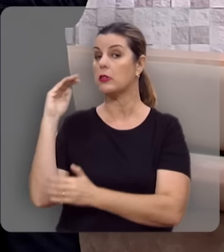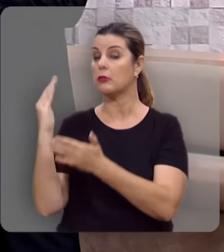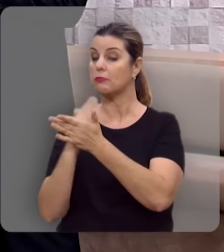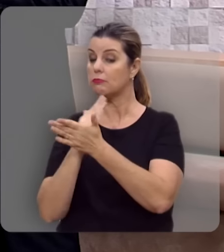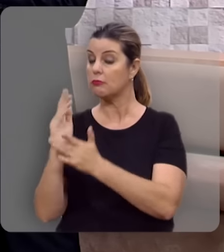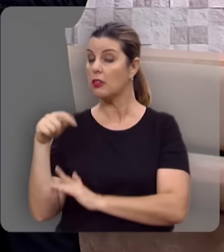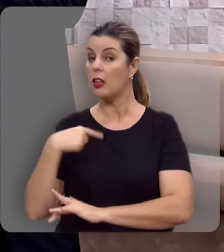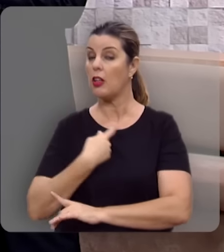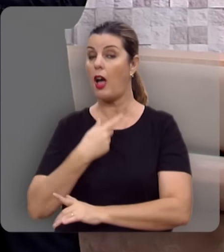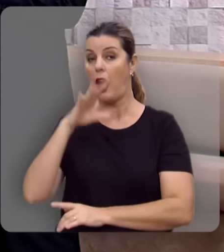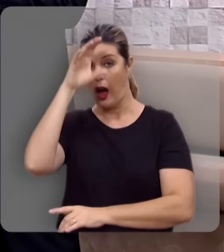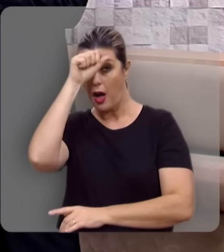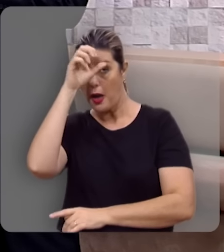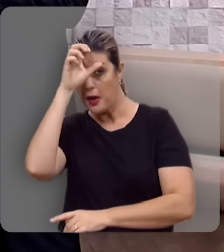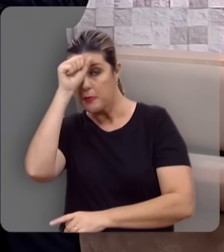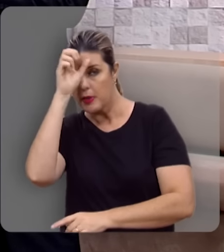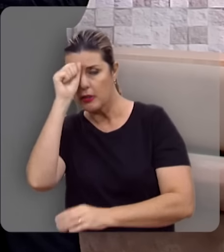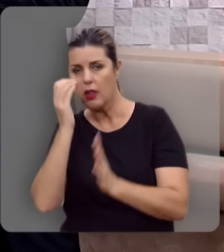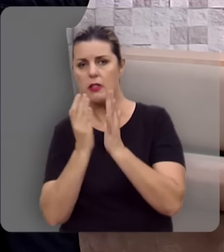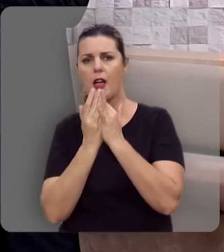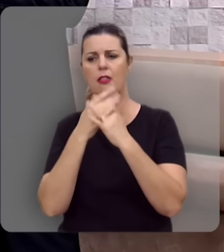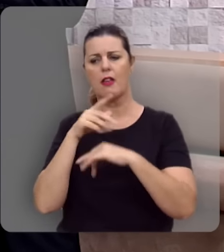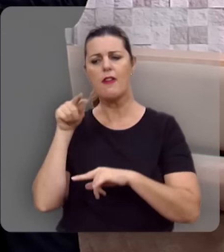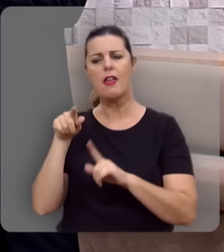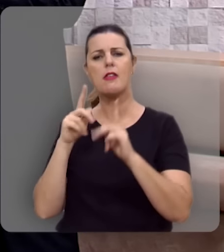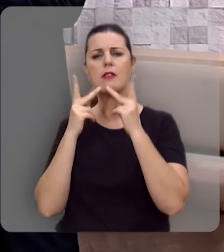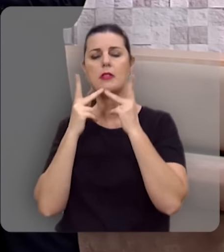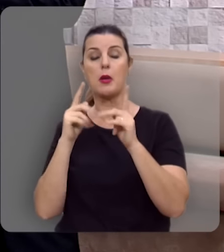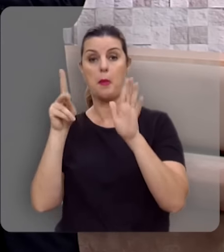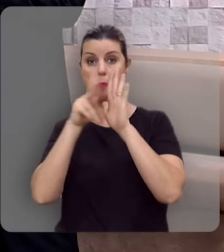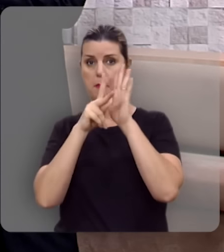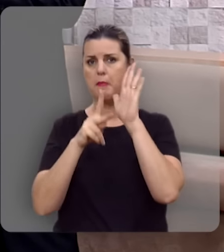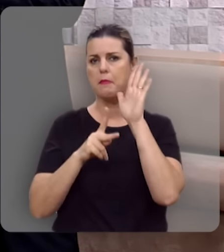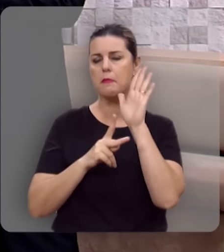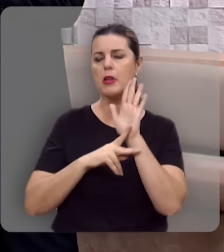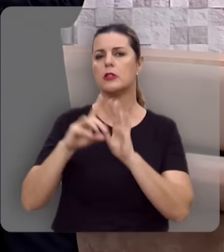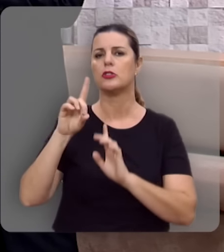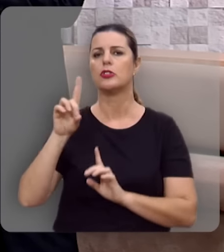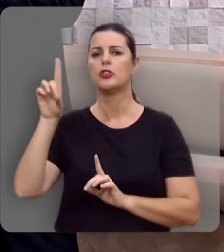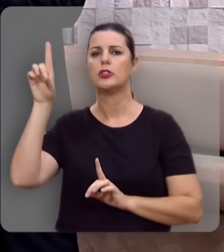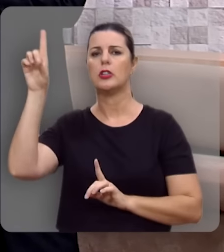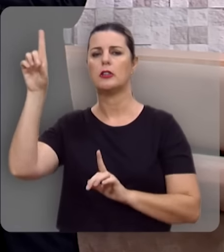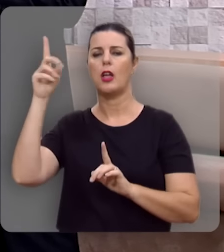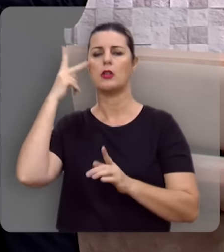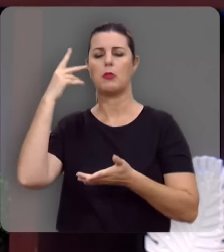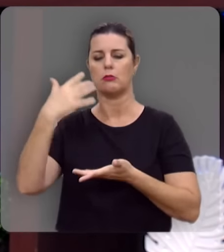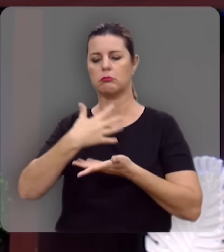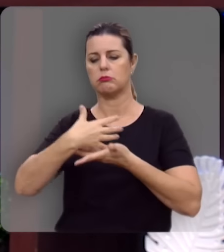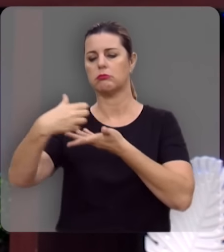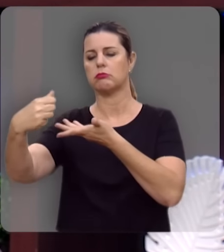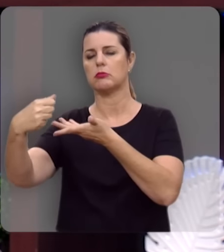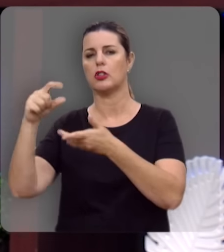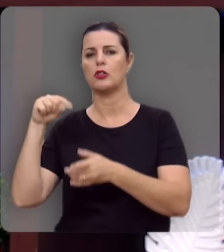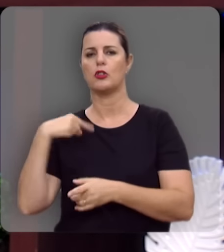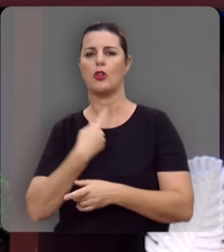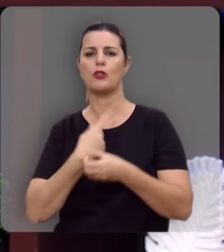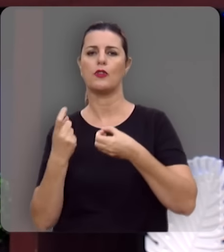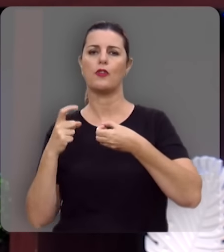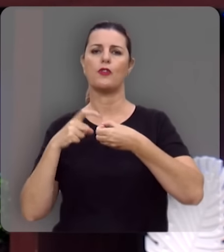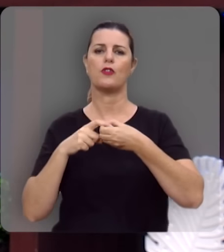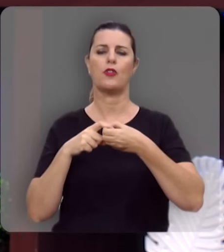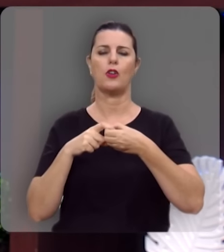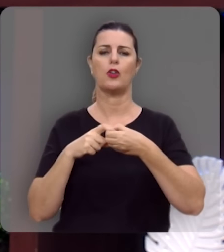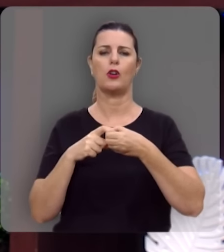né? Nós aprendemos por meio dela que o plano estabelecido por Deus, né? Para nos trazer de volta, funcionou.